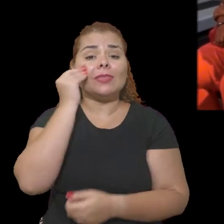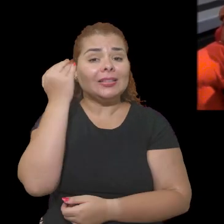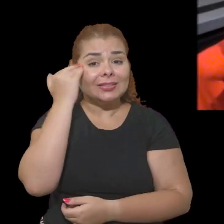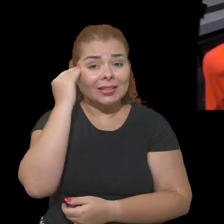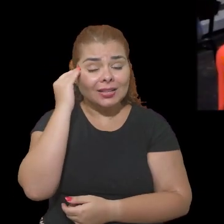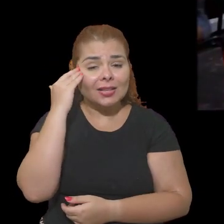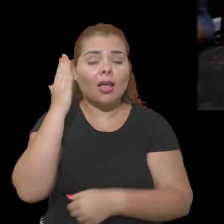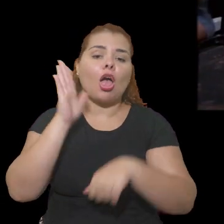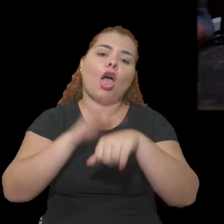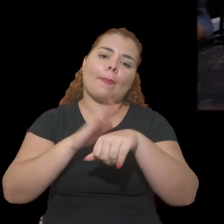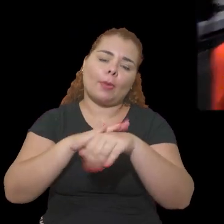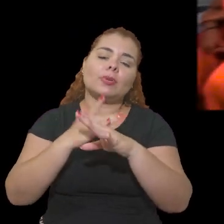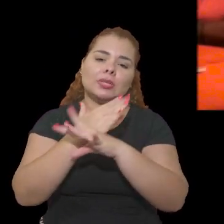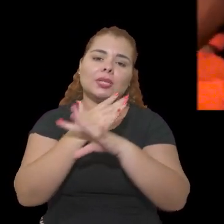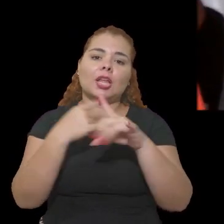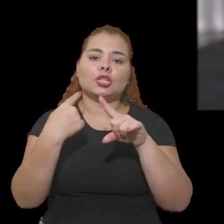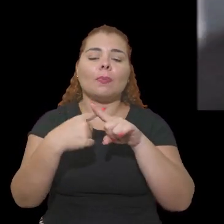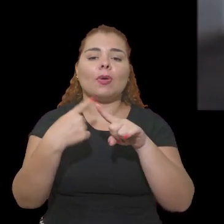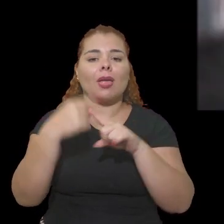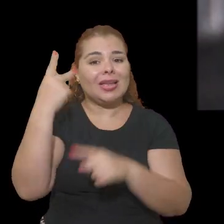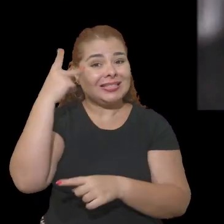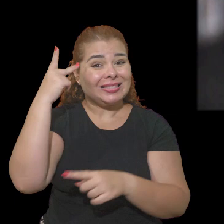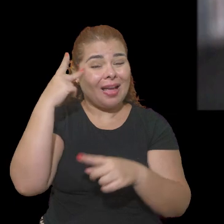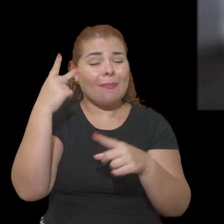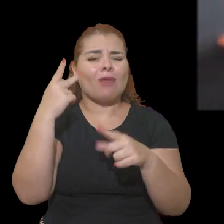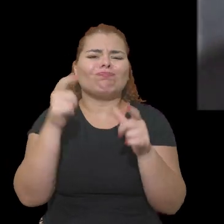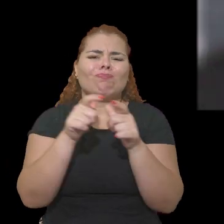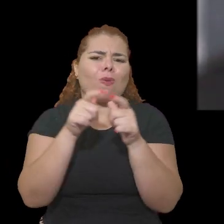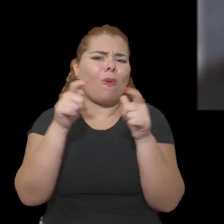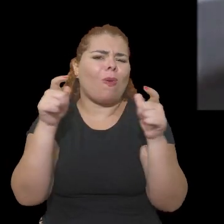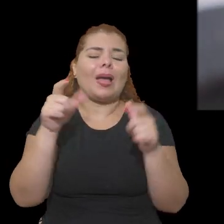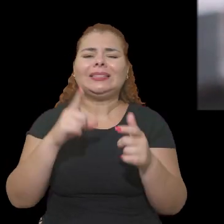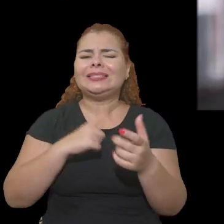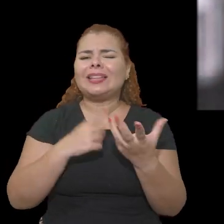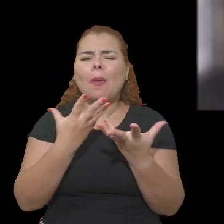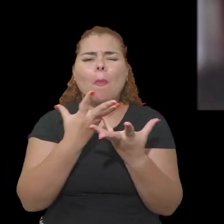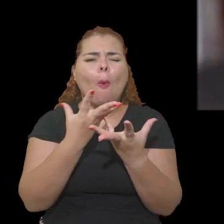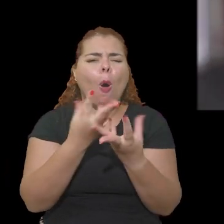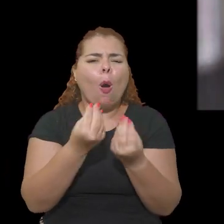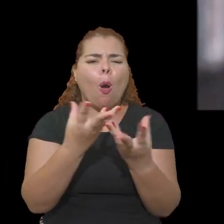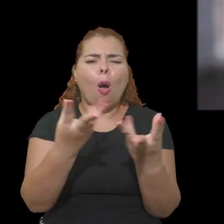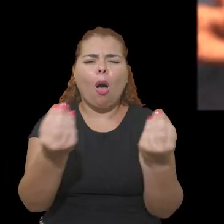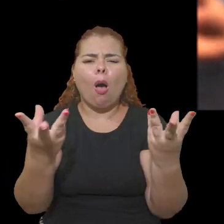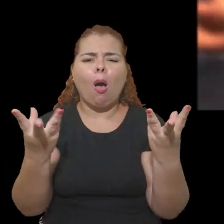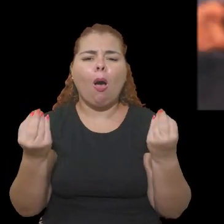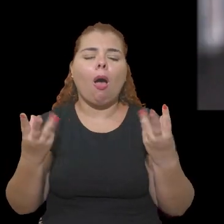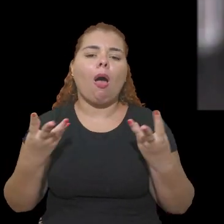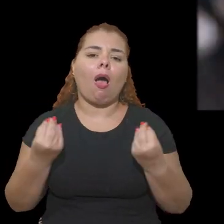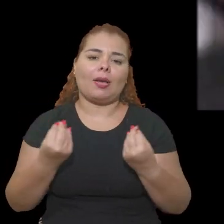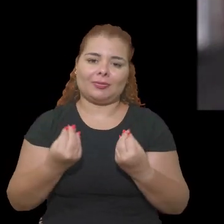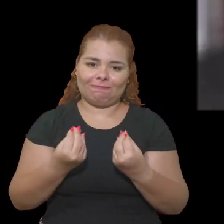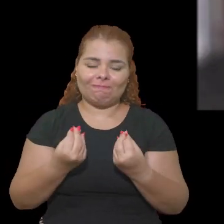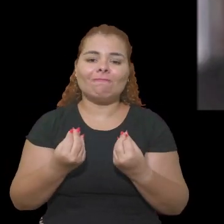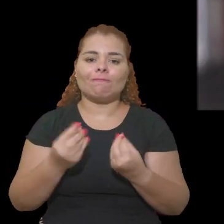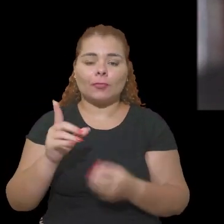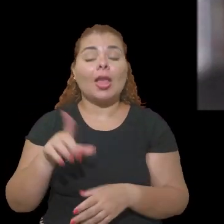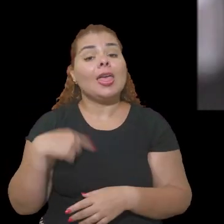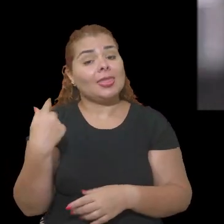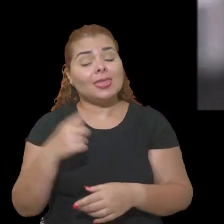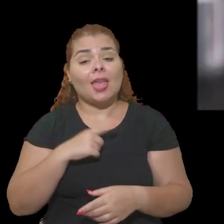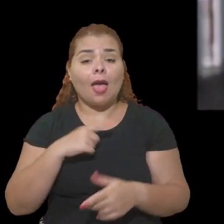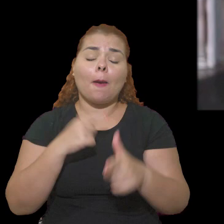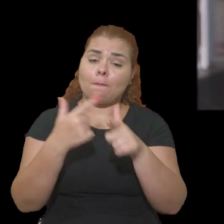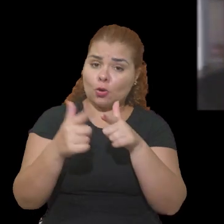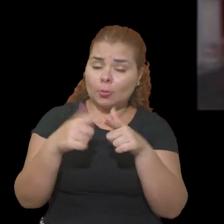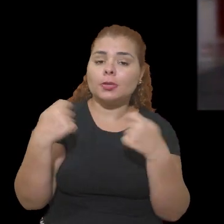tentar entender essa cidade, porque essa cidade é muito grande. E ela tem muita coisa para nos oferecer, ainda que tenha todas essas questões que a gente